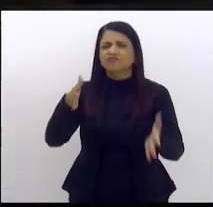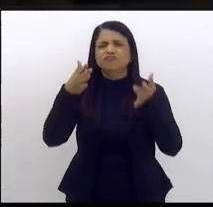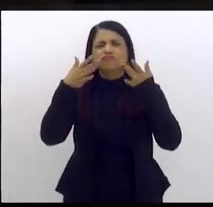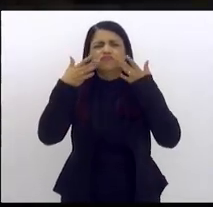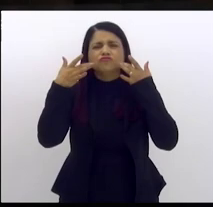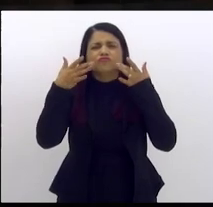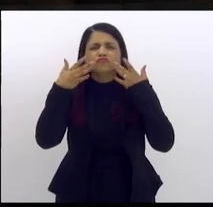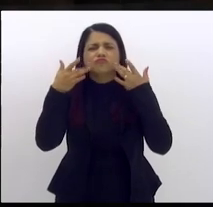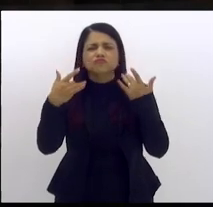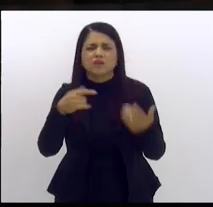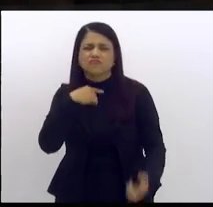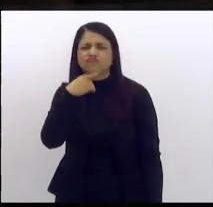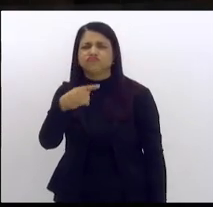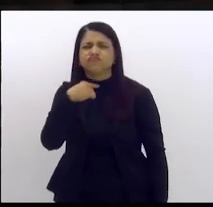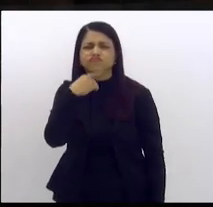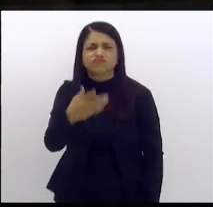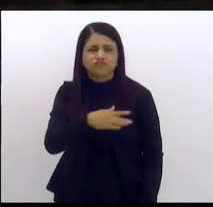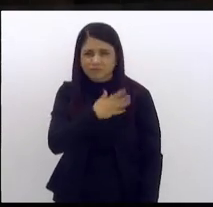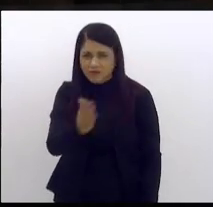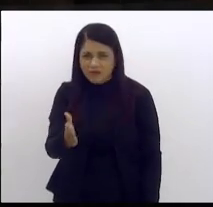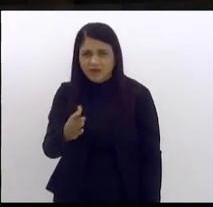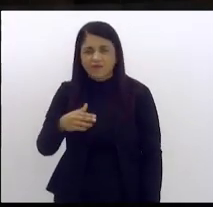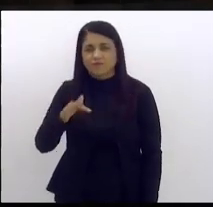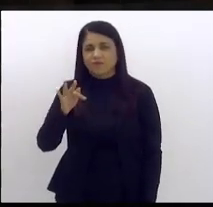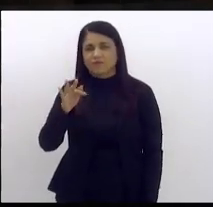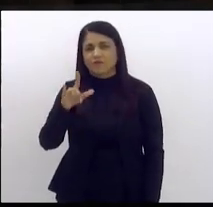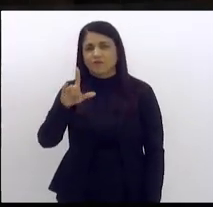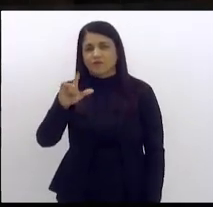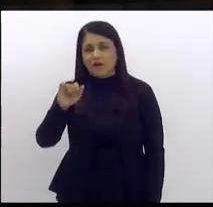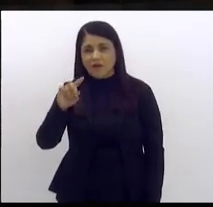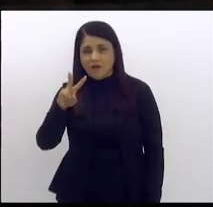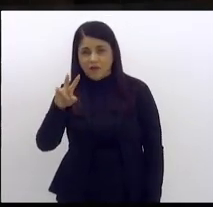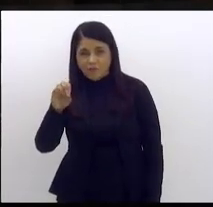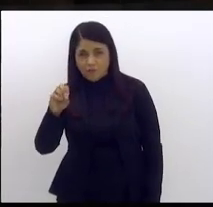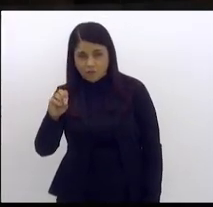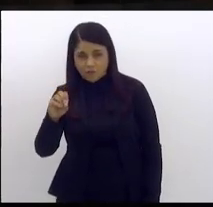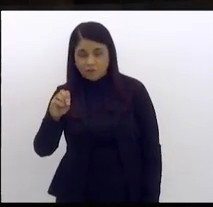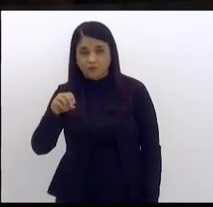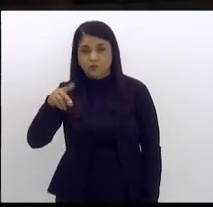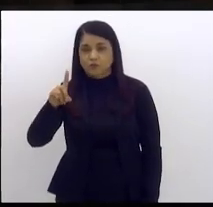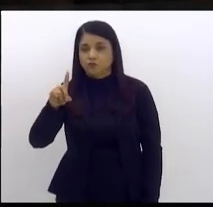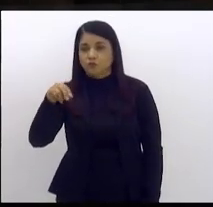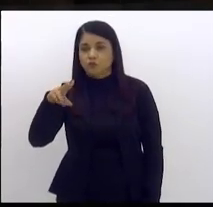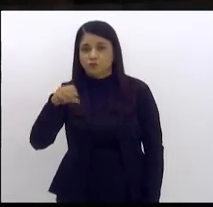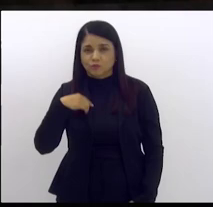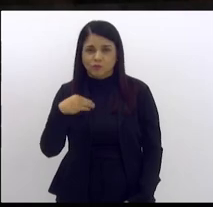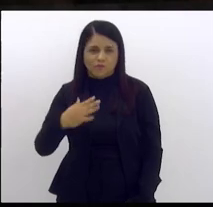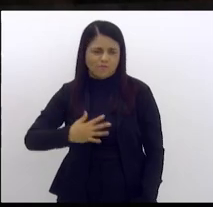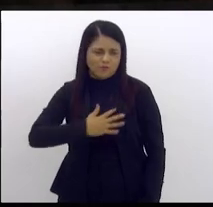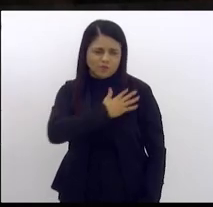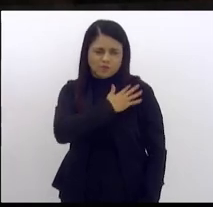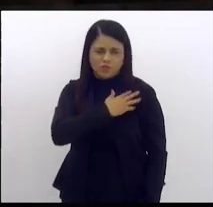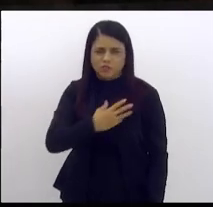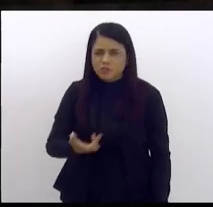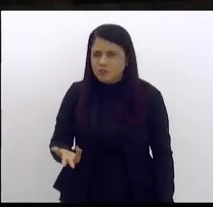teatro é tudo teatro do Flávio Dino o